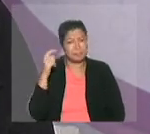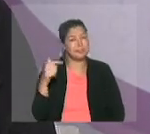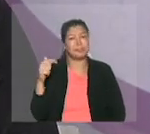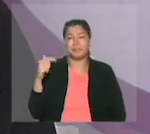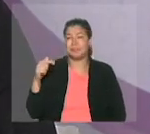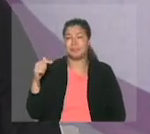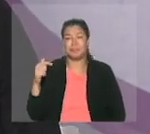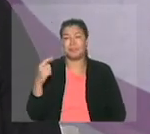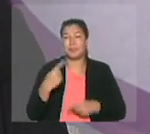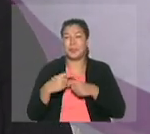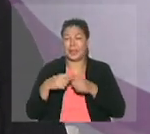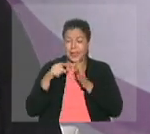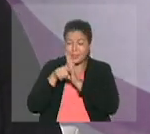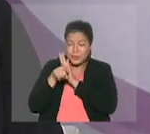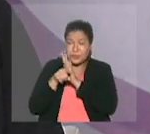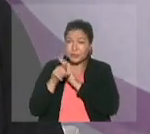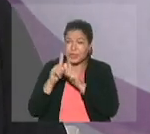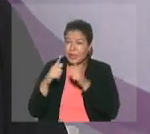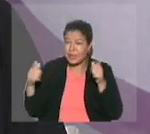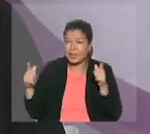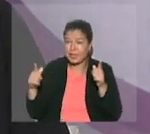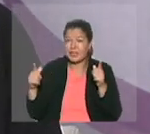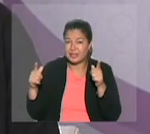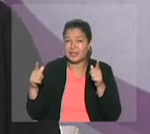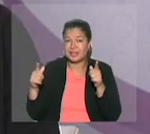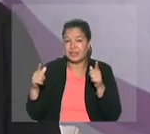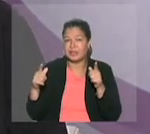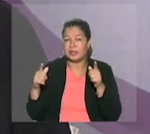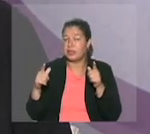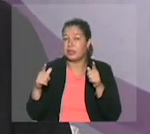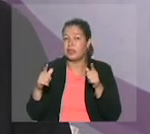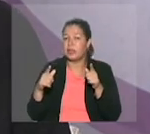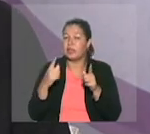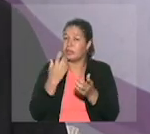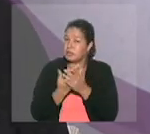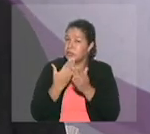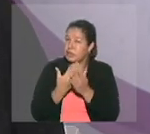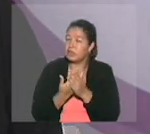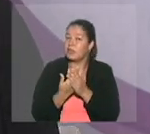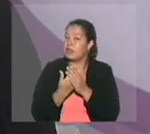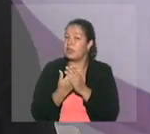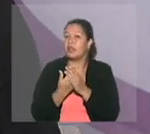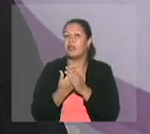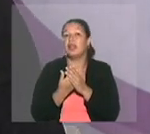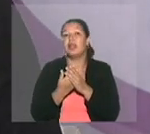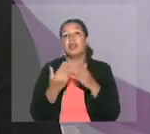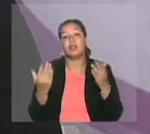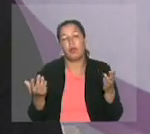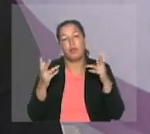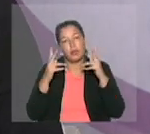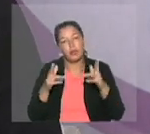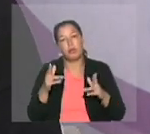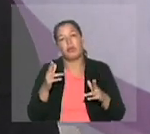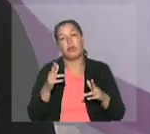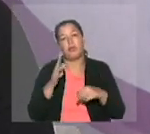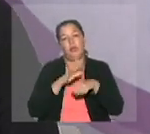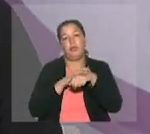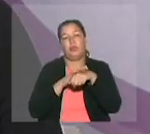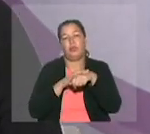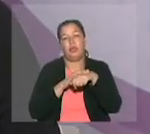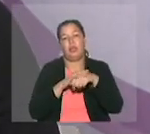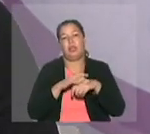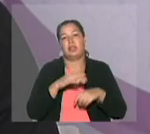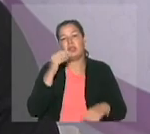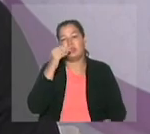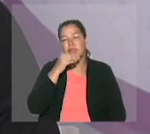genética, verificará que na genética tem branco. É a mesma coisa a doença